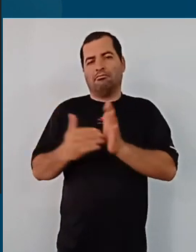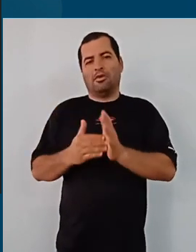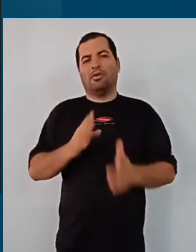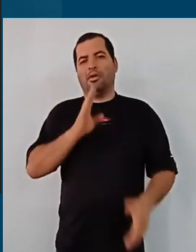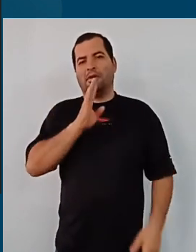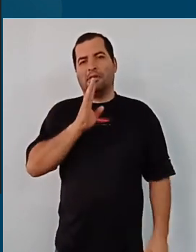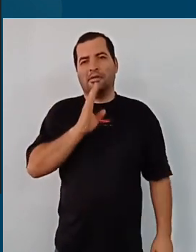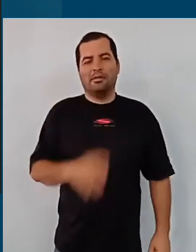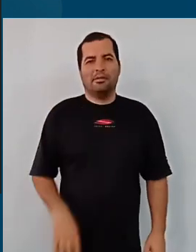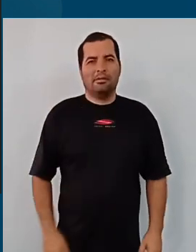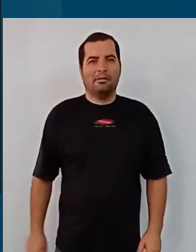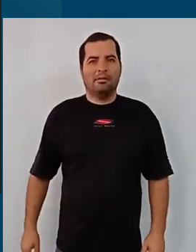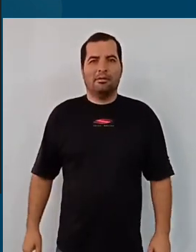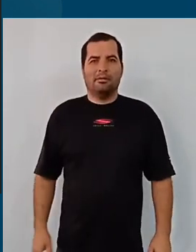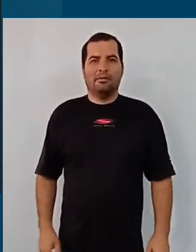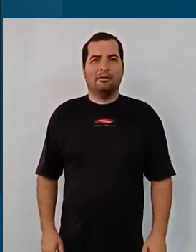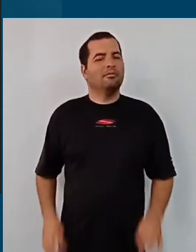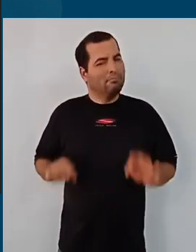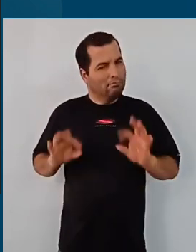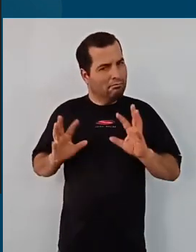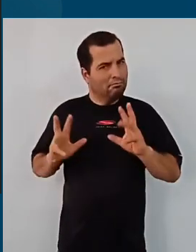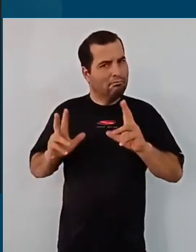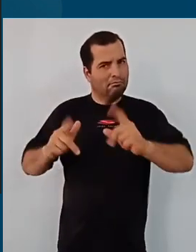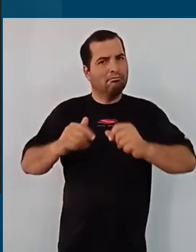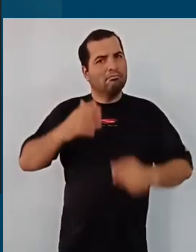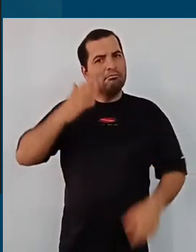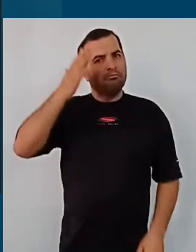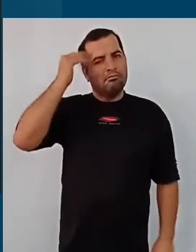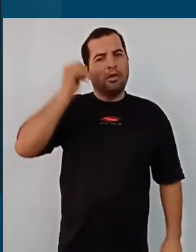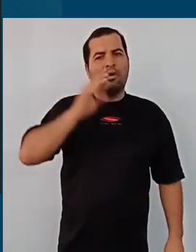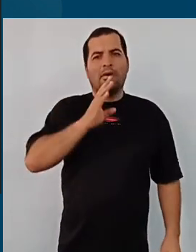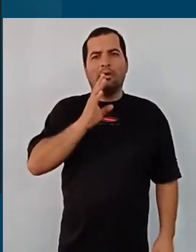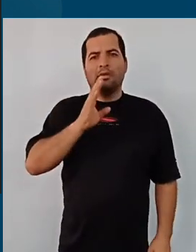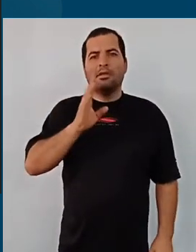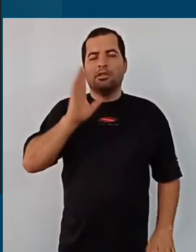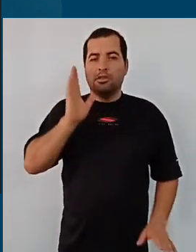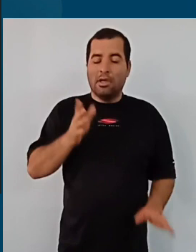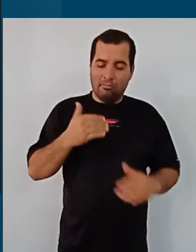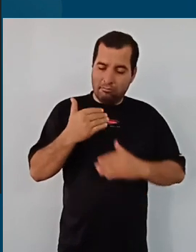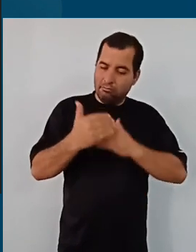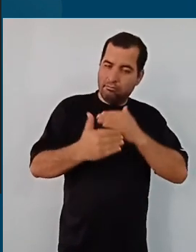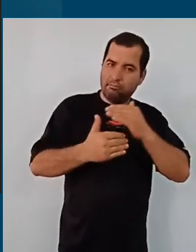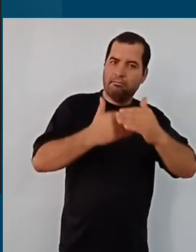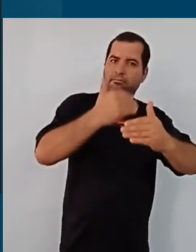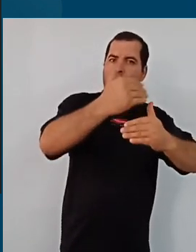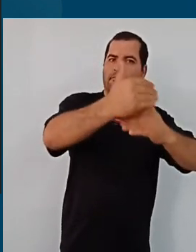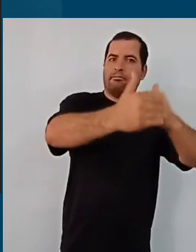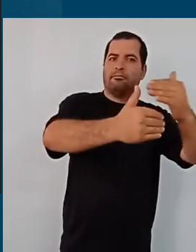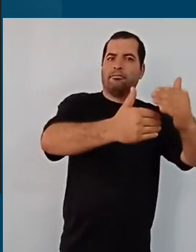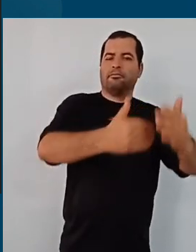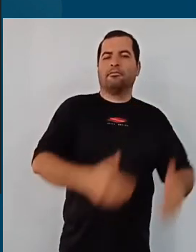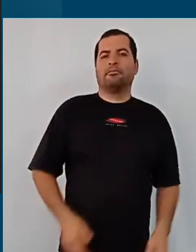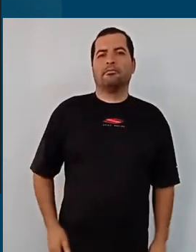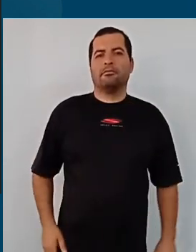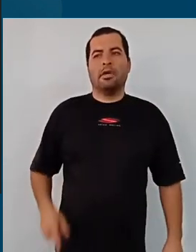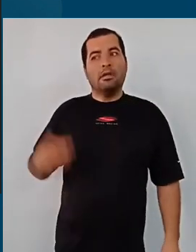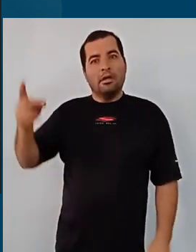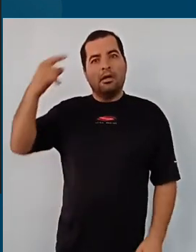certamente, tanto subtrair 2 números como desmarcar-se em um jogo foi uma construção feita por um